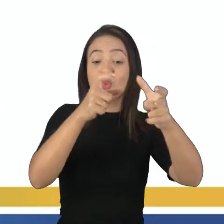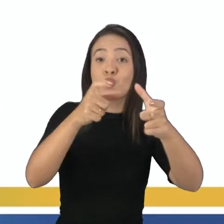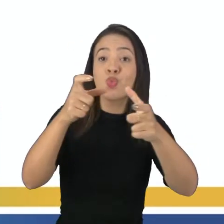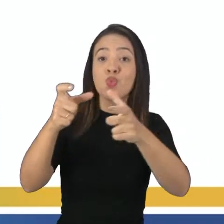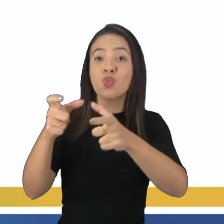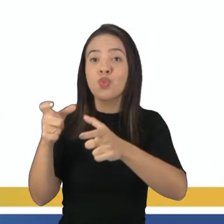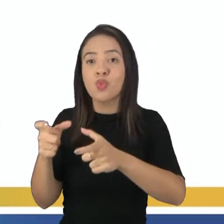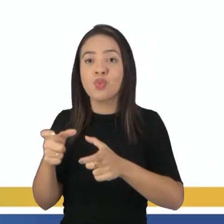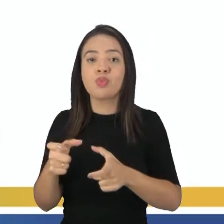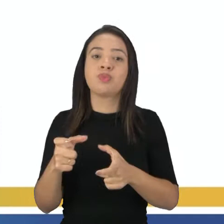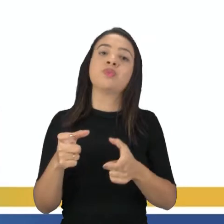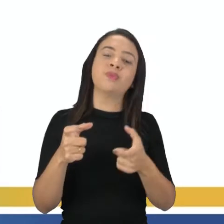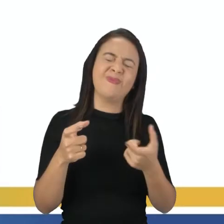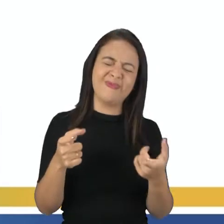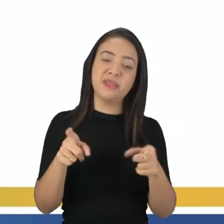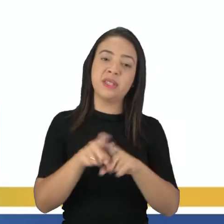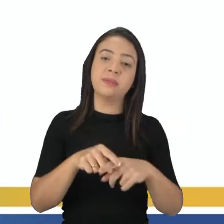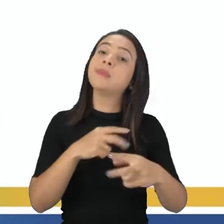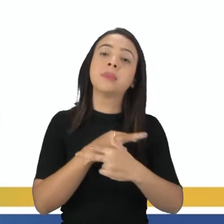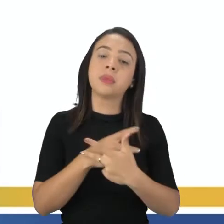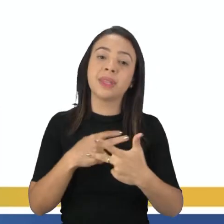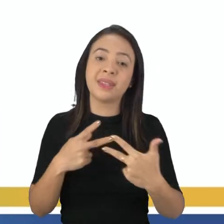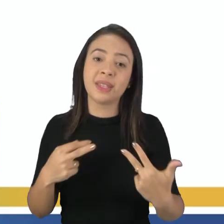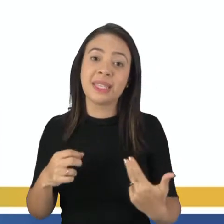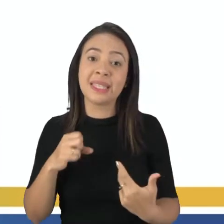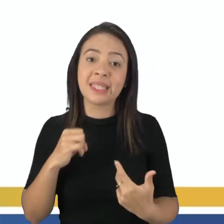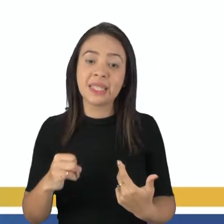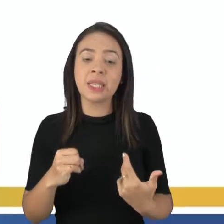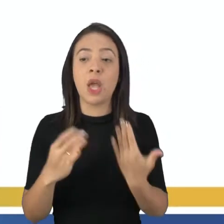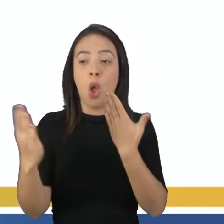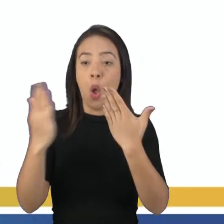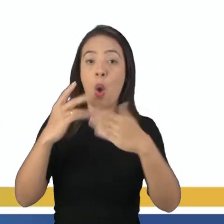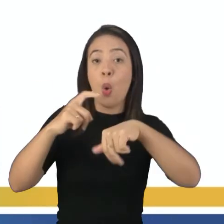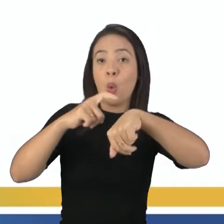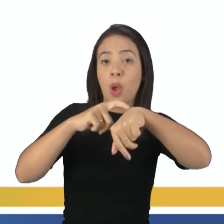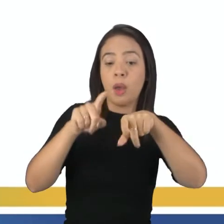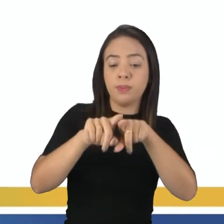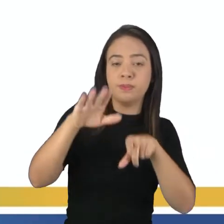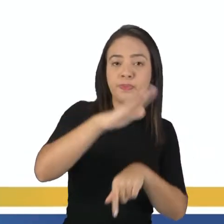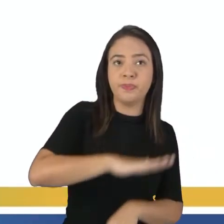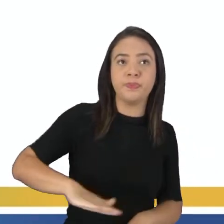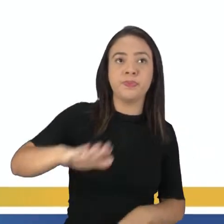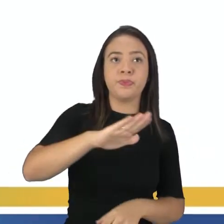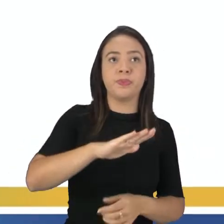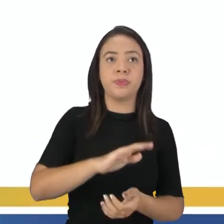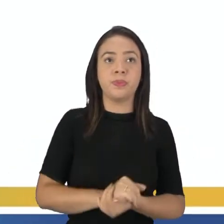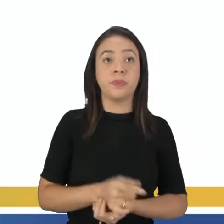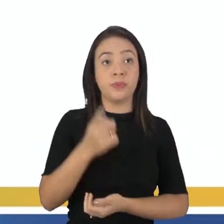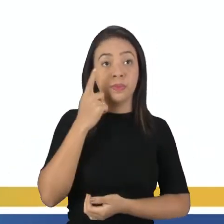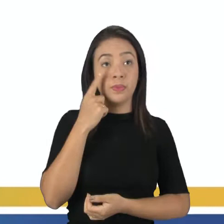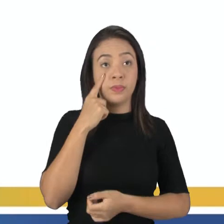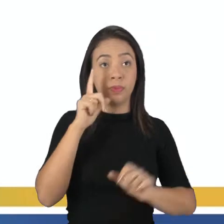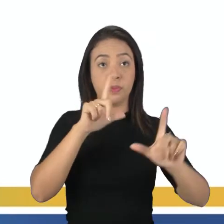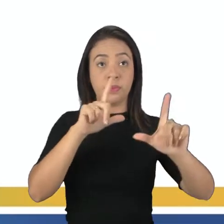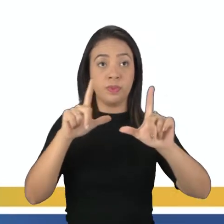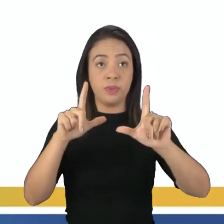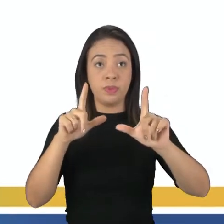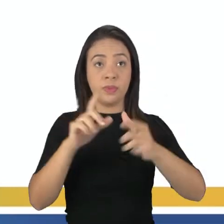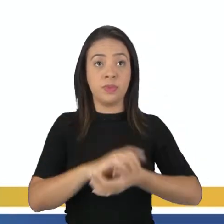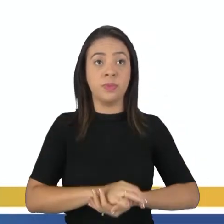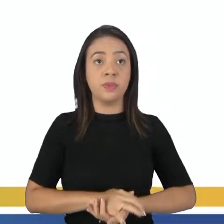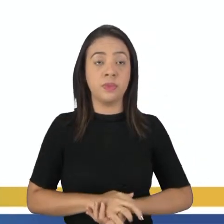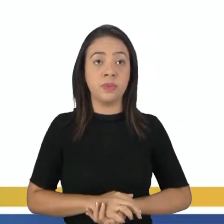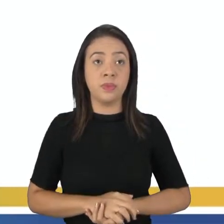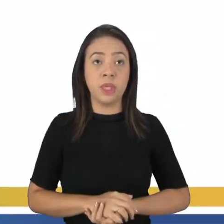informações, dos seres, dos objetos em relação ao tempo e espaço. Vamos lá. Vamos observar essa tirinha.